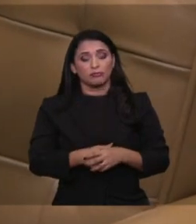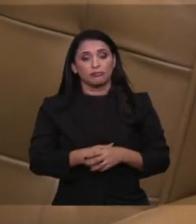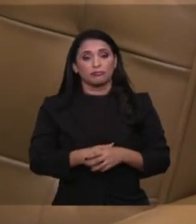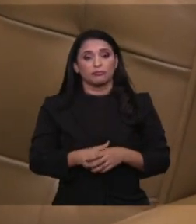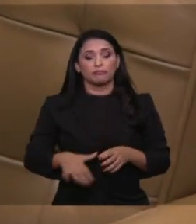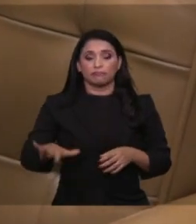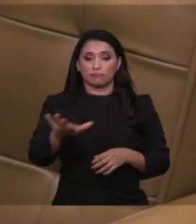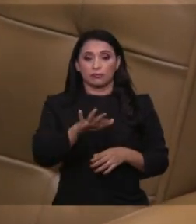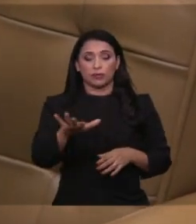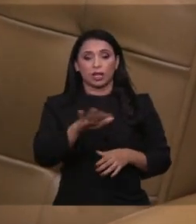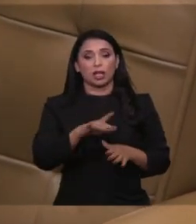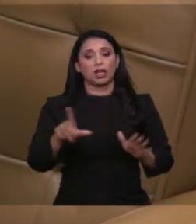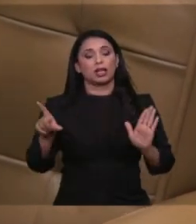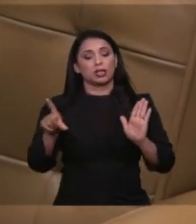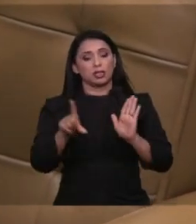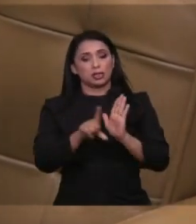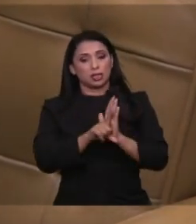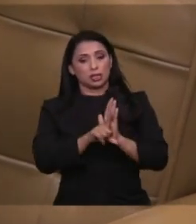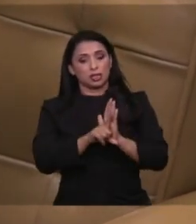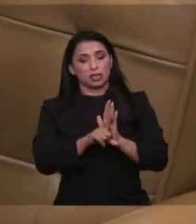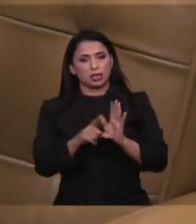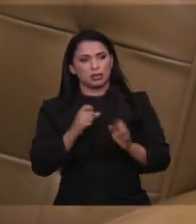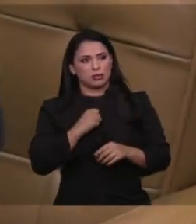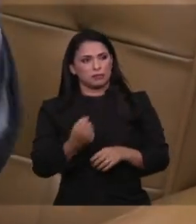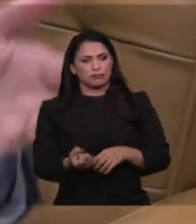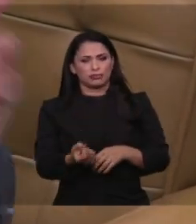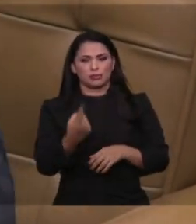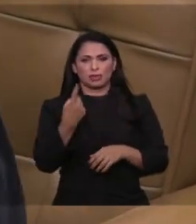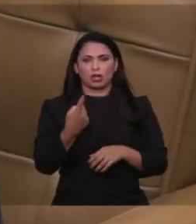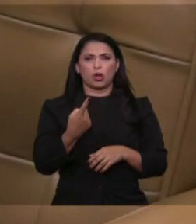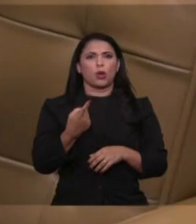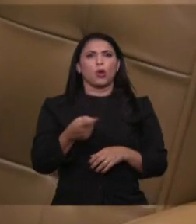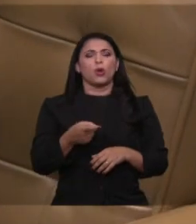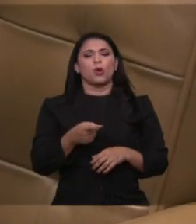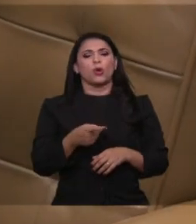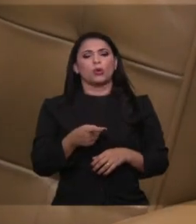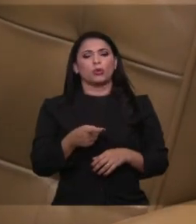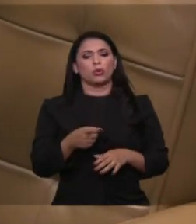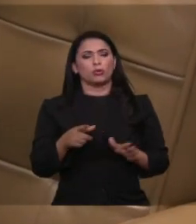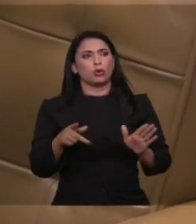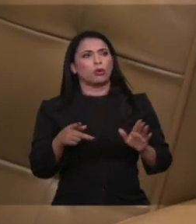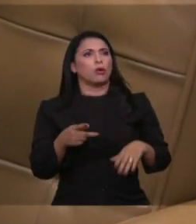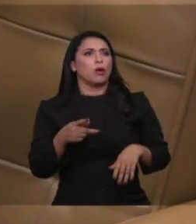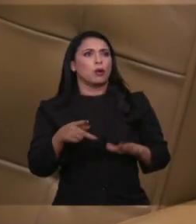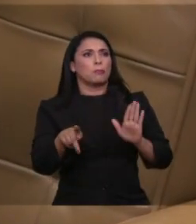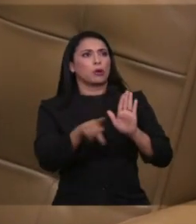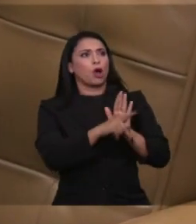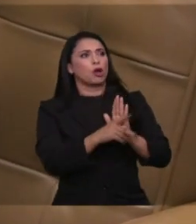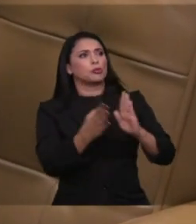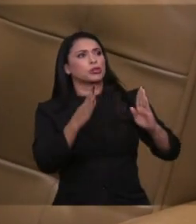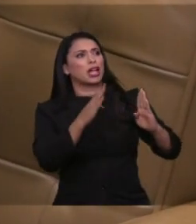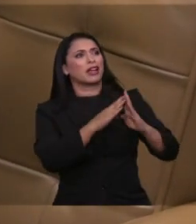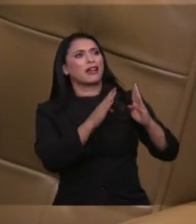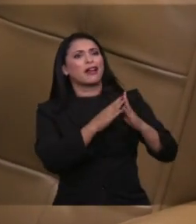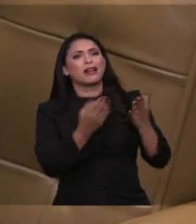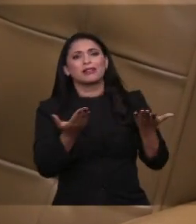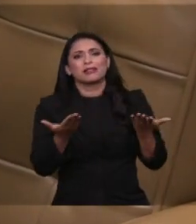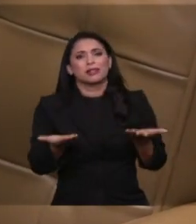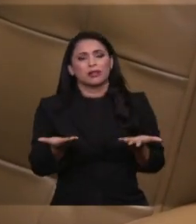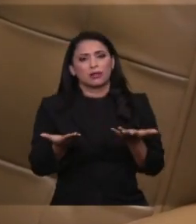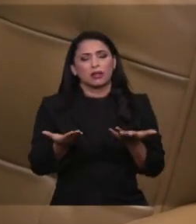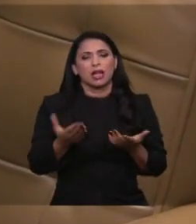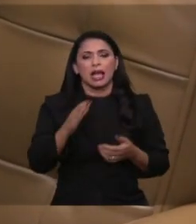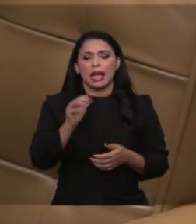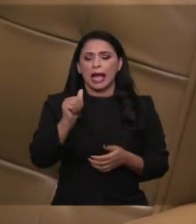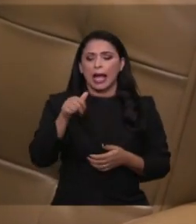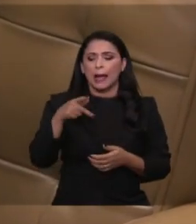legislativo, que, de fato, gera essas perplexidades, o Caduzo Capião e outros exemplos, em que,